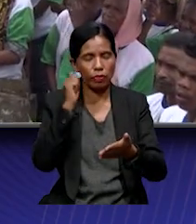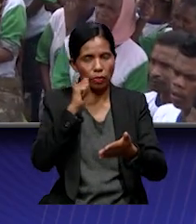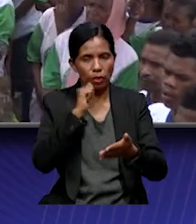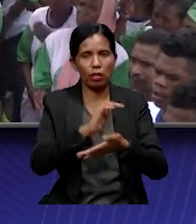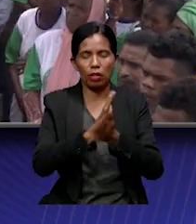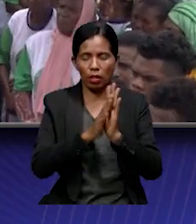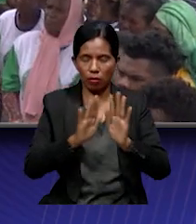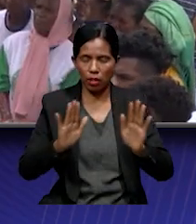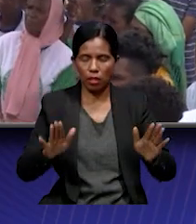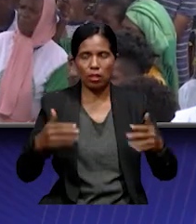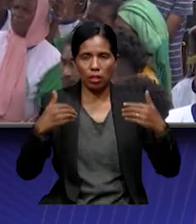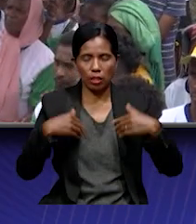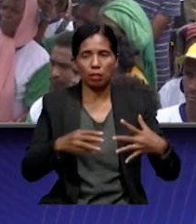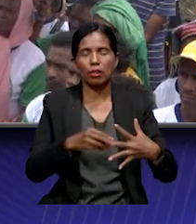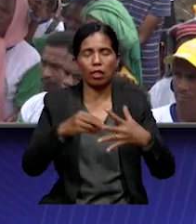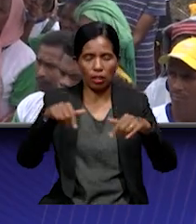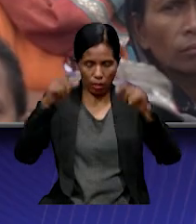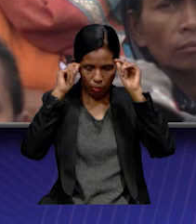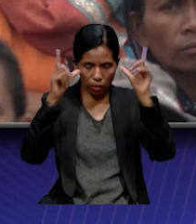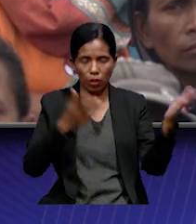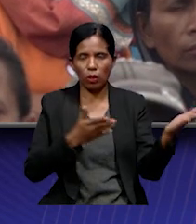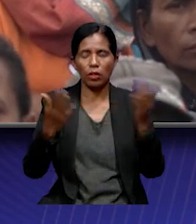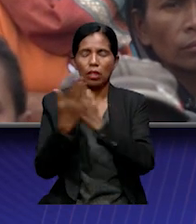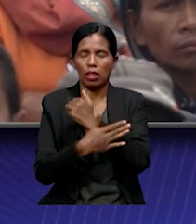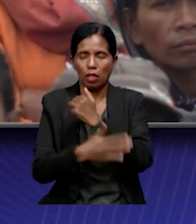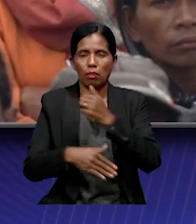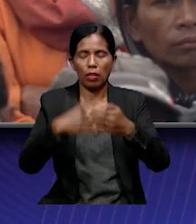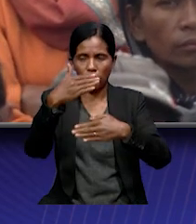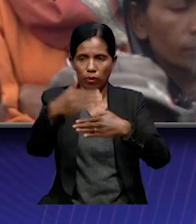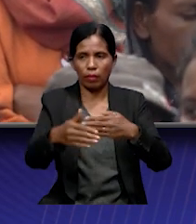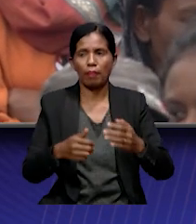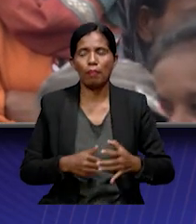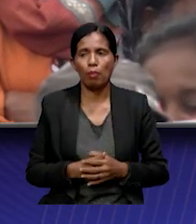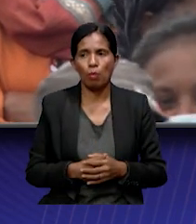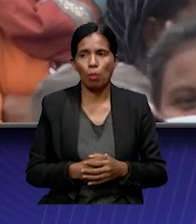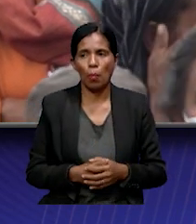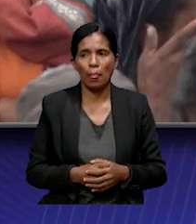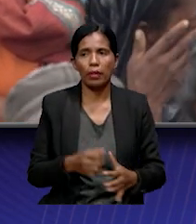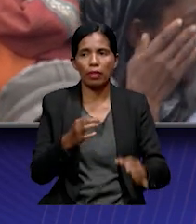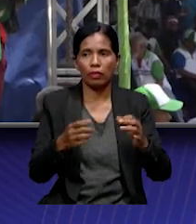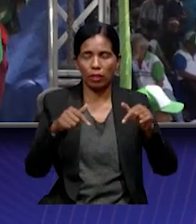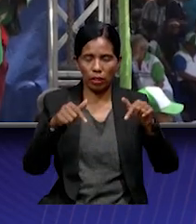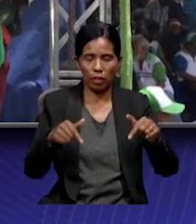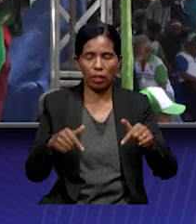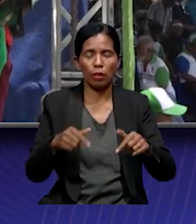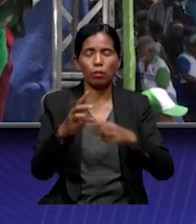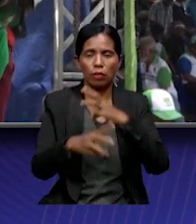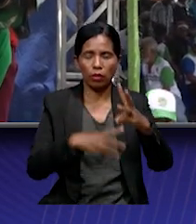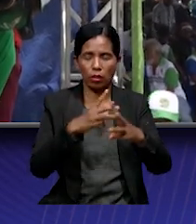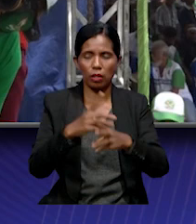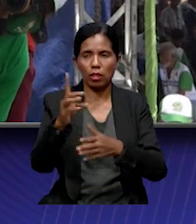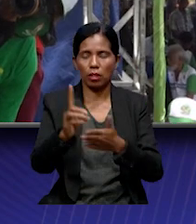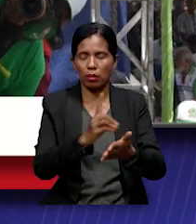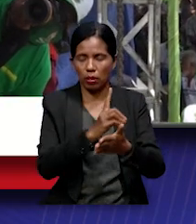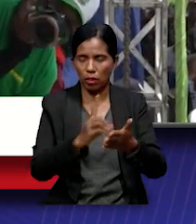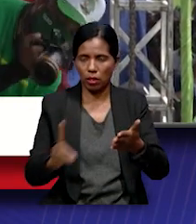buras lili ia Timor Leste hori lori na saung bele lau ba oing se ia mundu ne diskriminasaun la ia